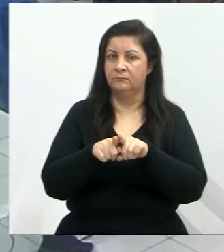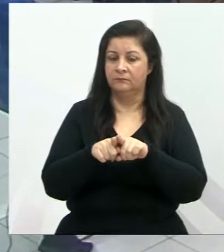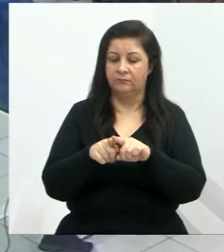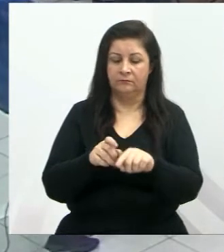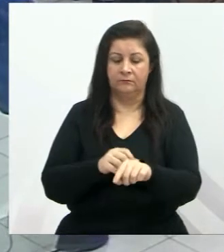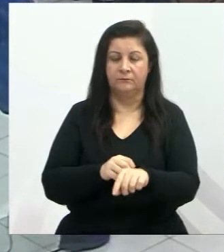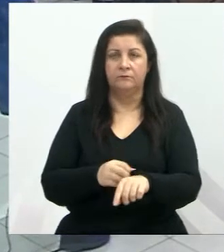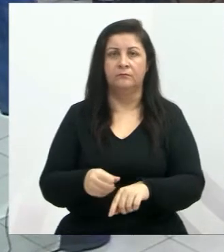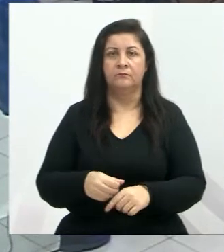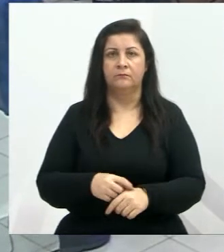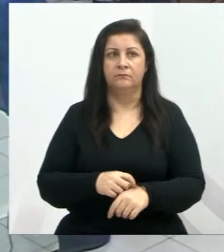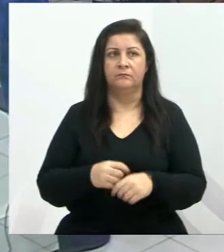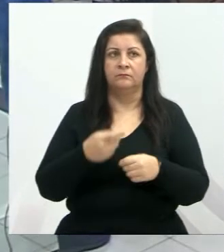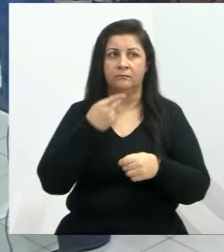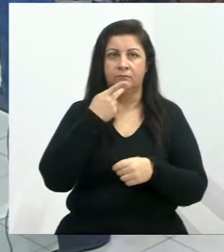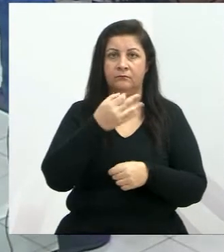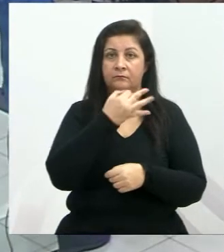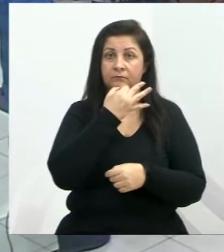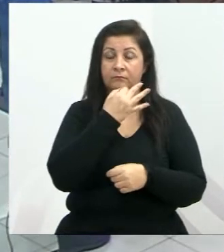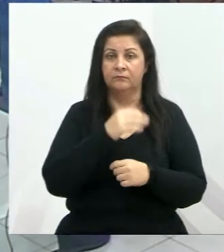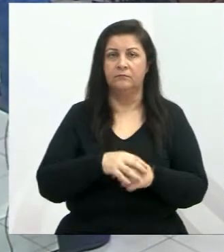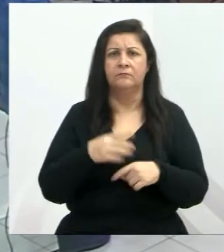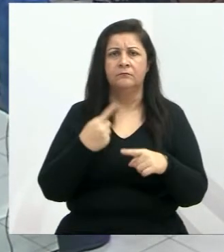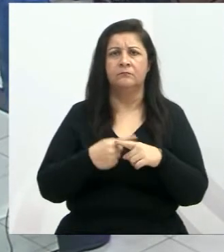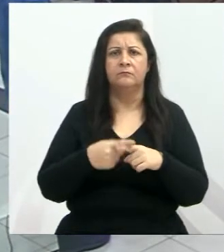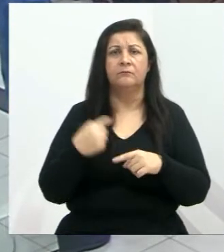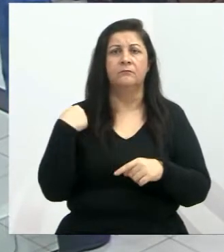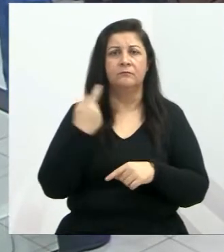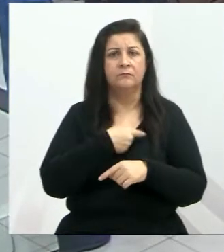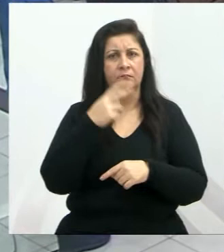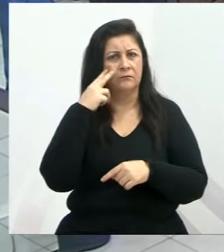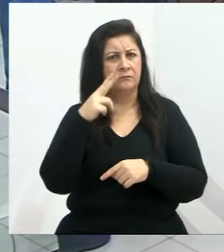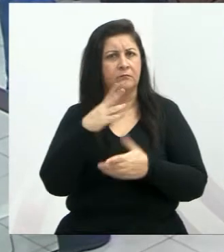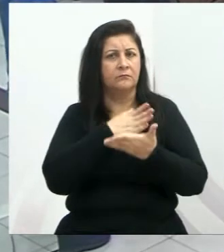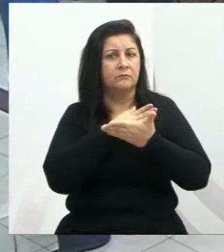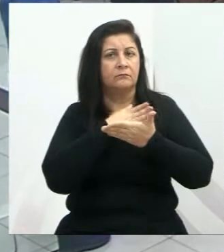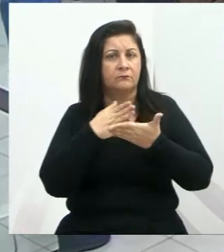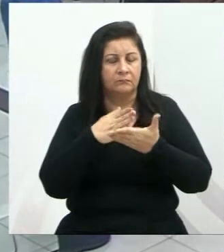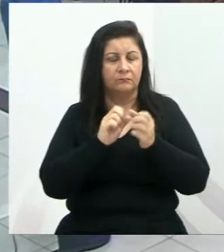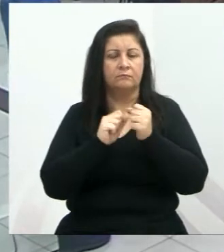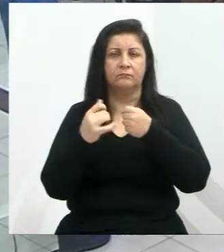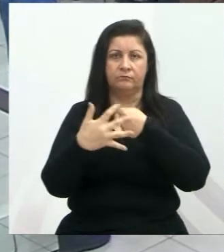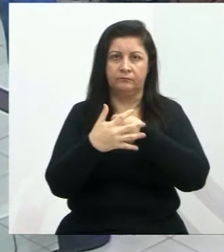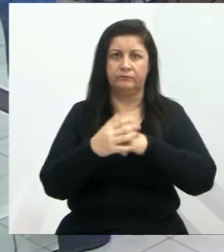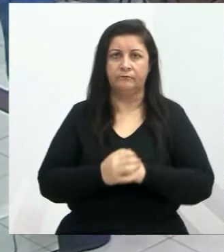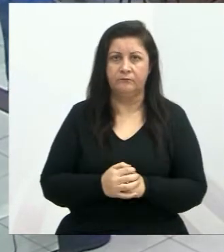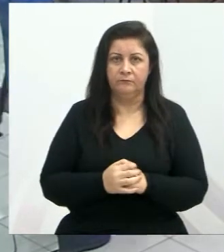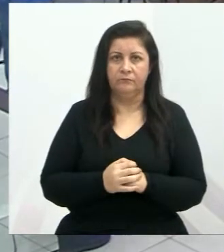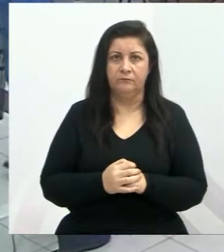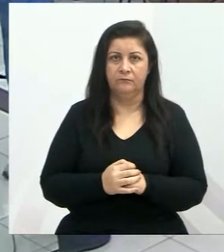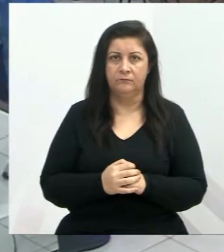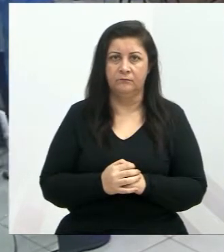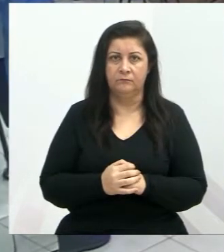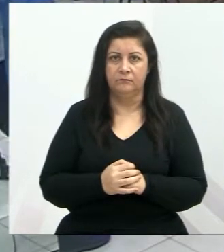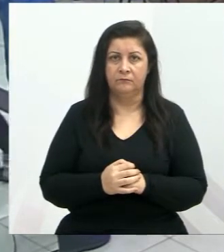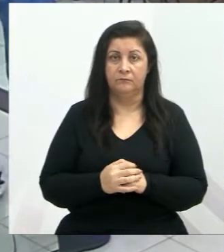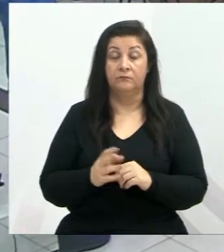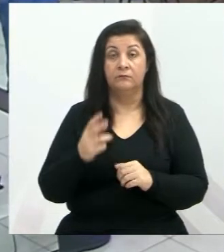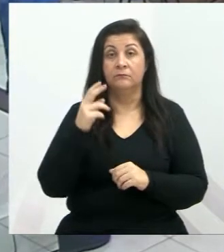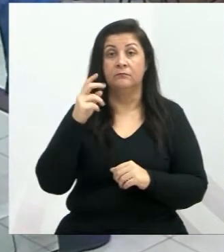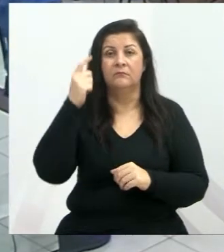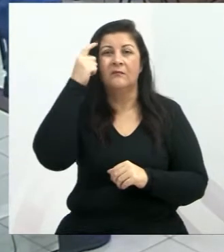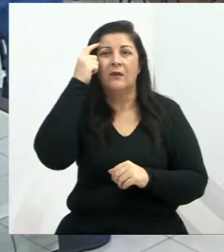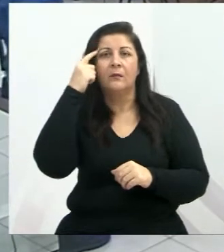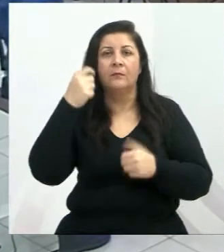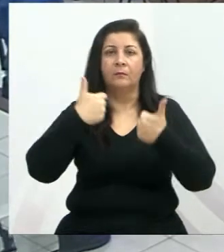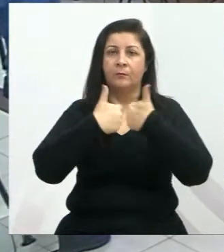a sua reivindicação, porque é uma questão que a gente observa desde o início. Hoje, quando a gente olha para o transporte público,